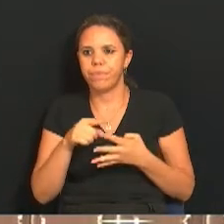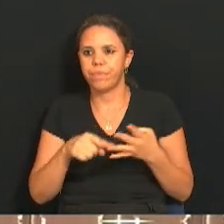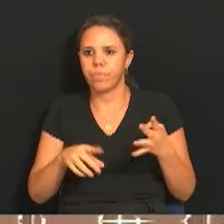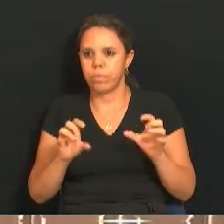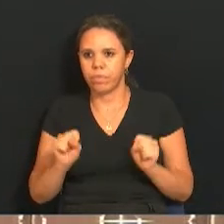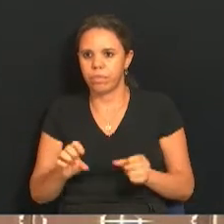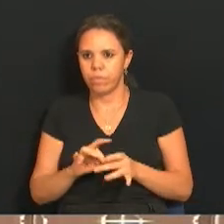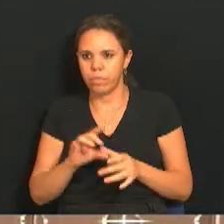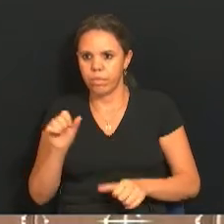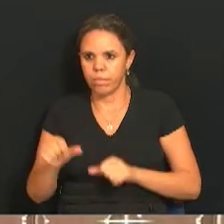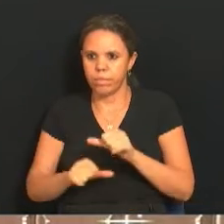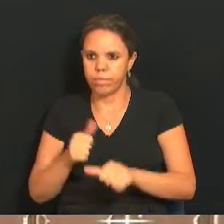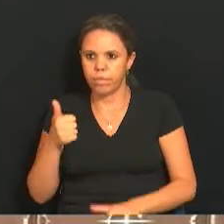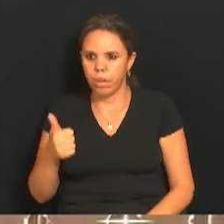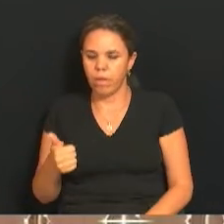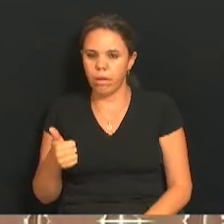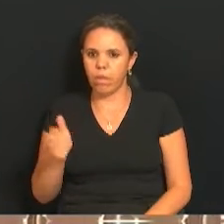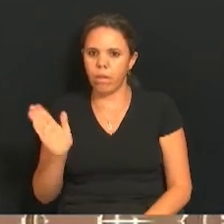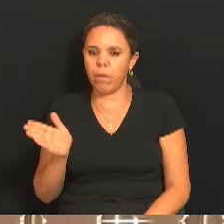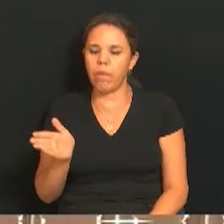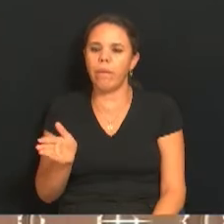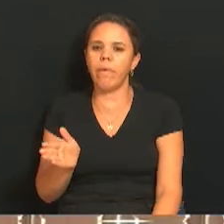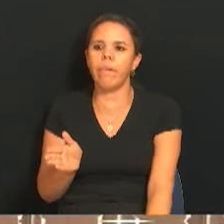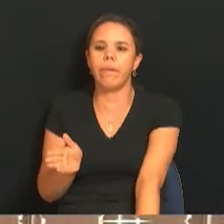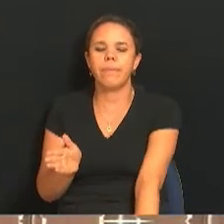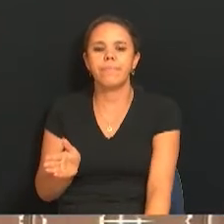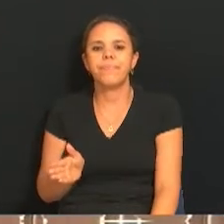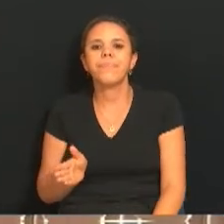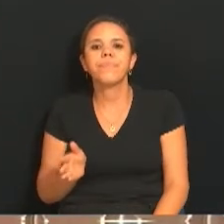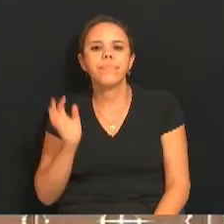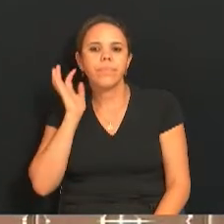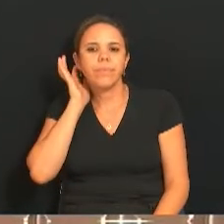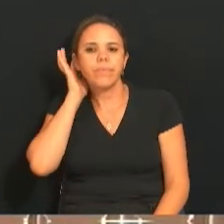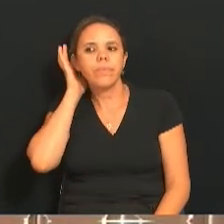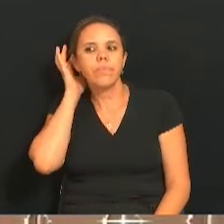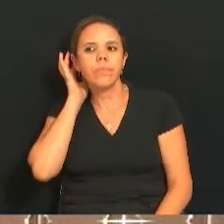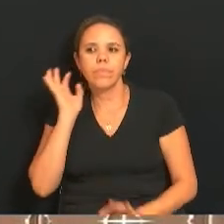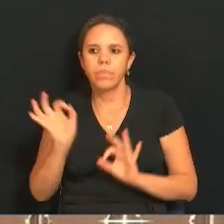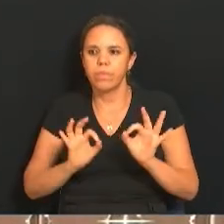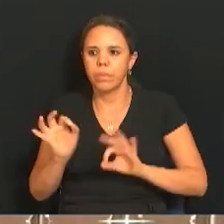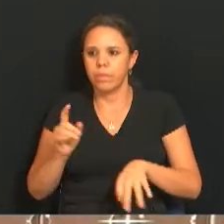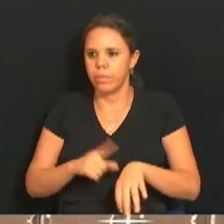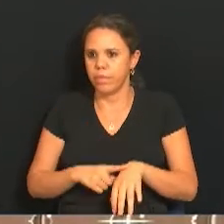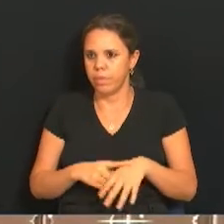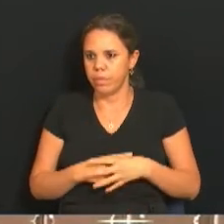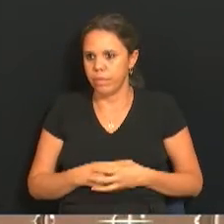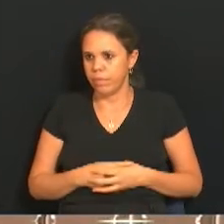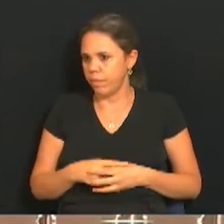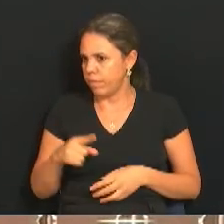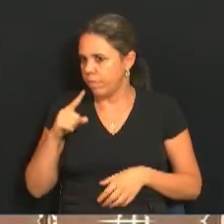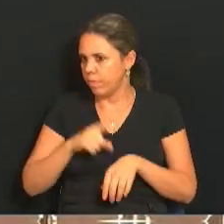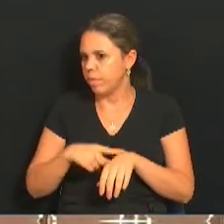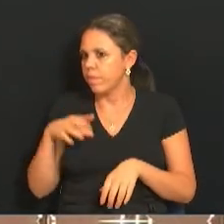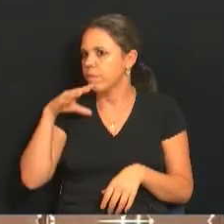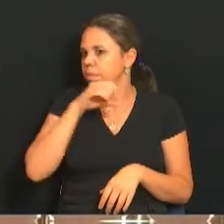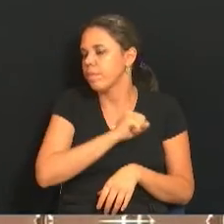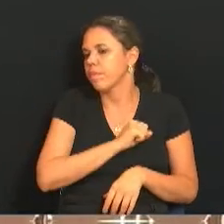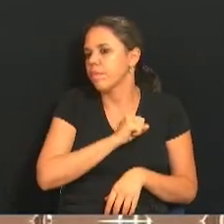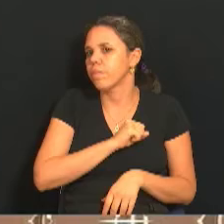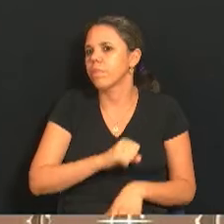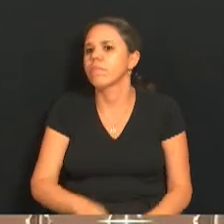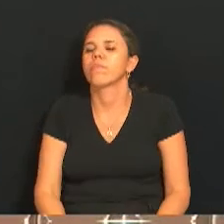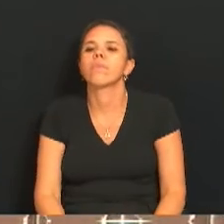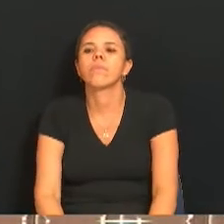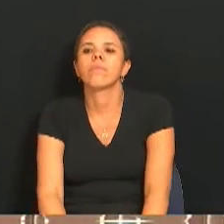essa mudança? Já deixo, e cada um já se prepara já para esse momento, que o tempo vai correndo, olha só, já são,